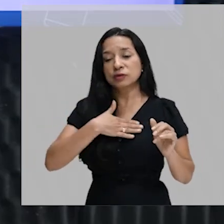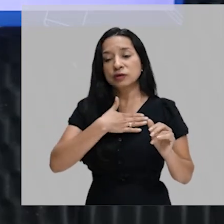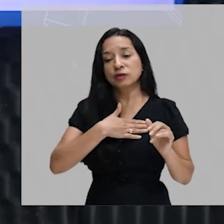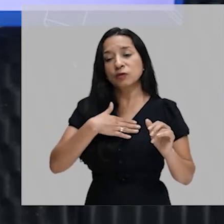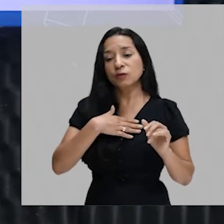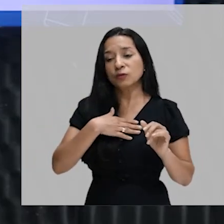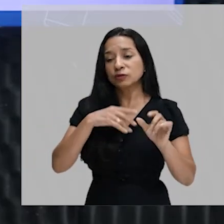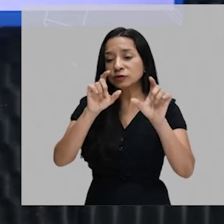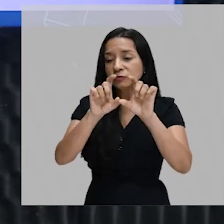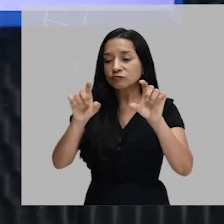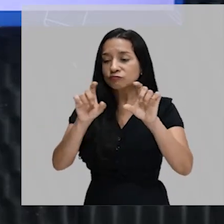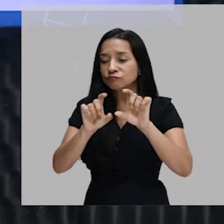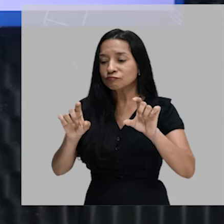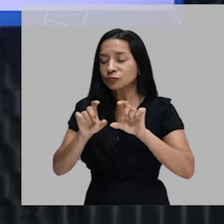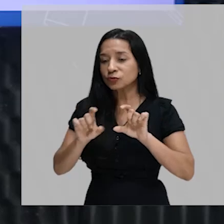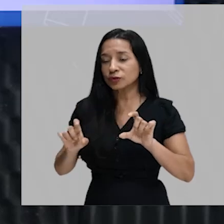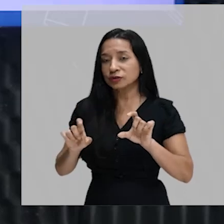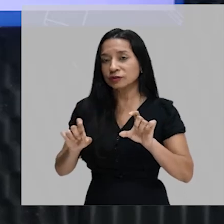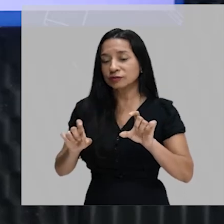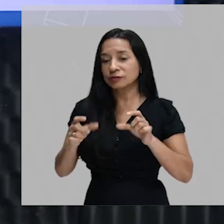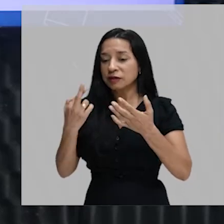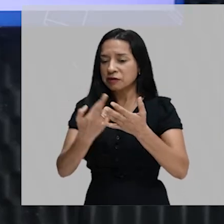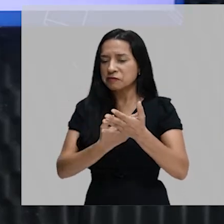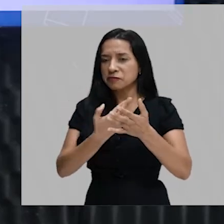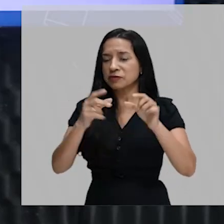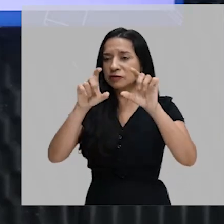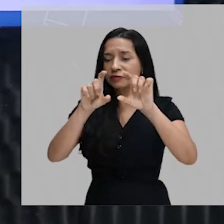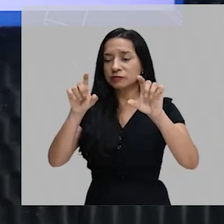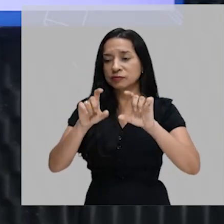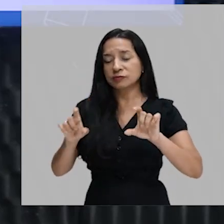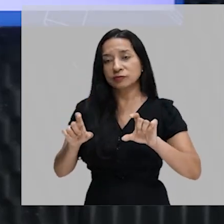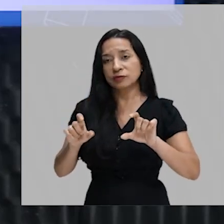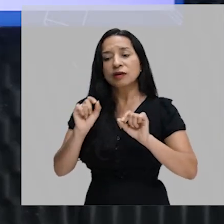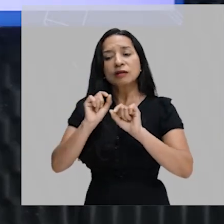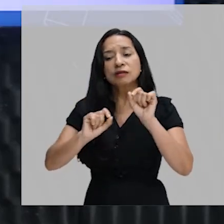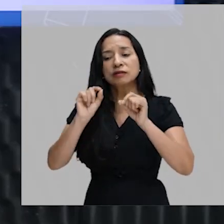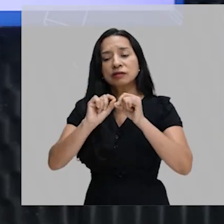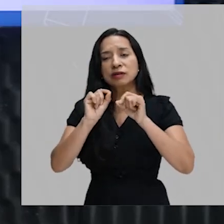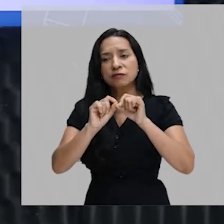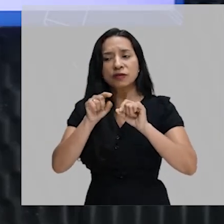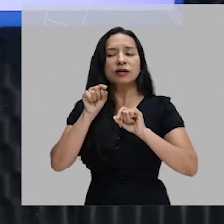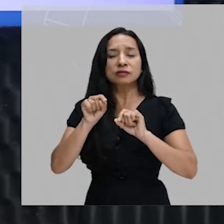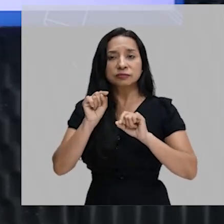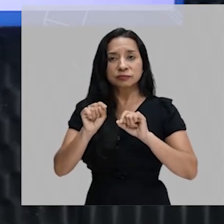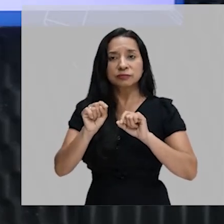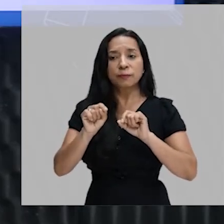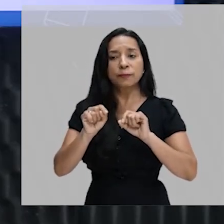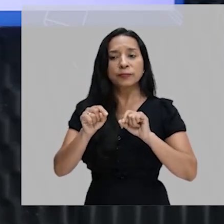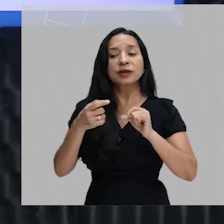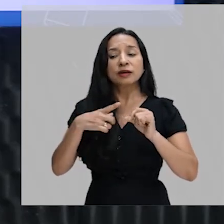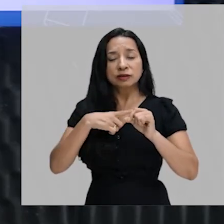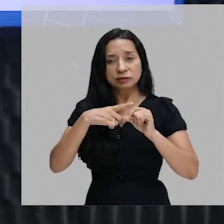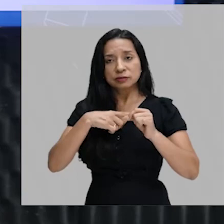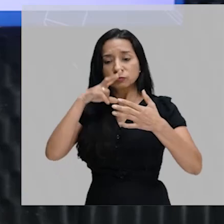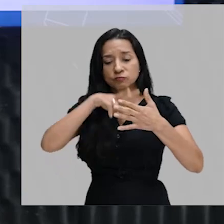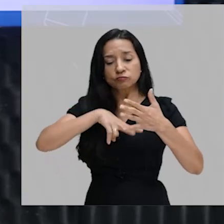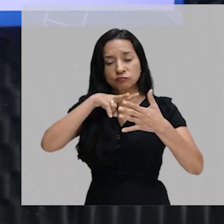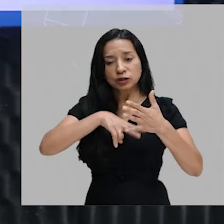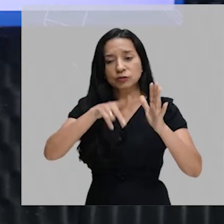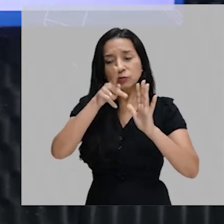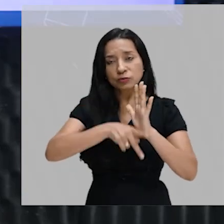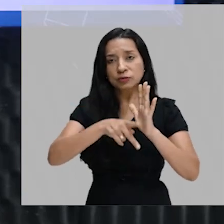né? HQ. Então, quem produz HQ tem um leitor em potencial. Tem gente que gosta